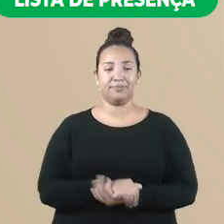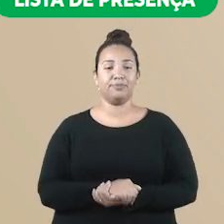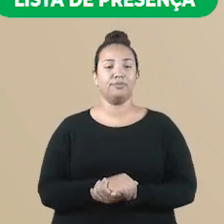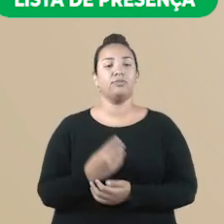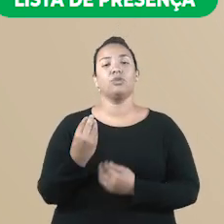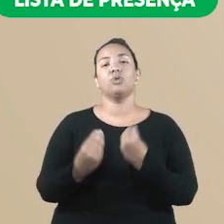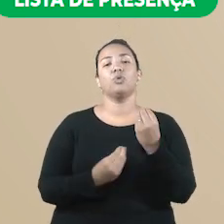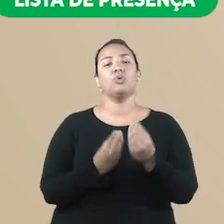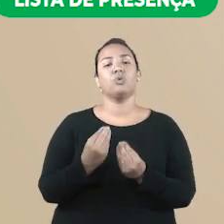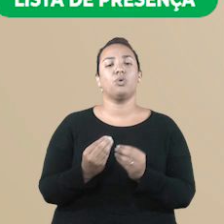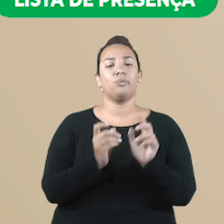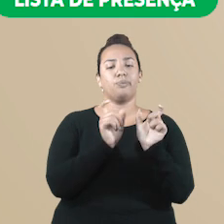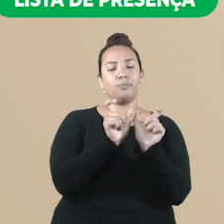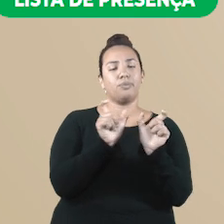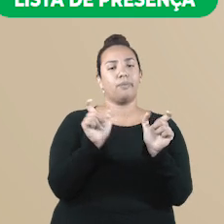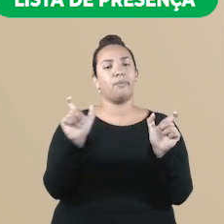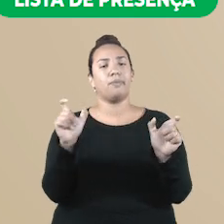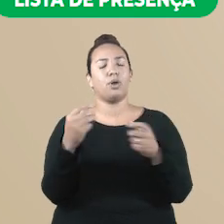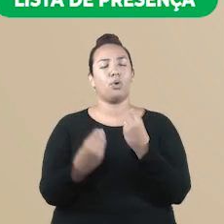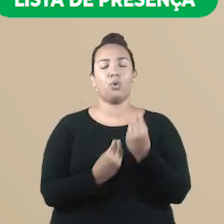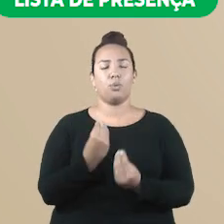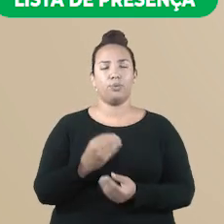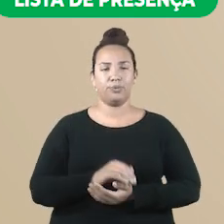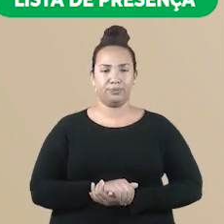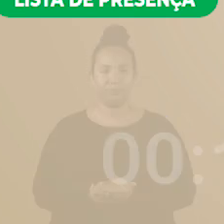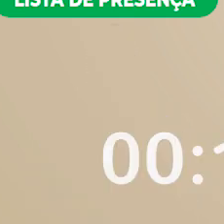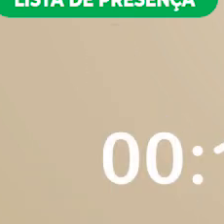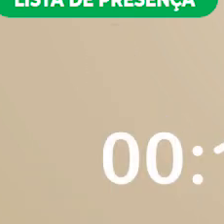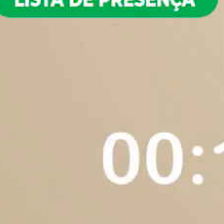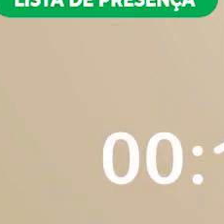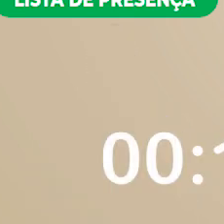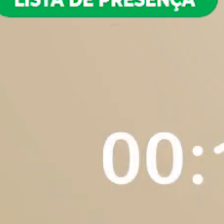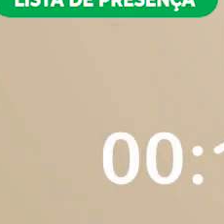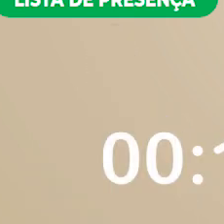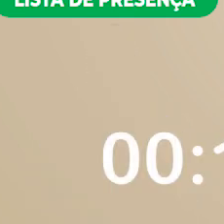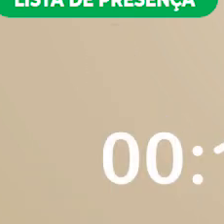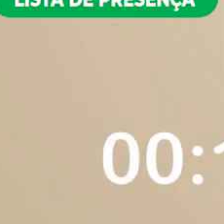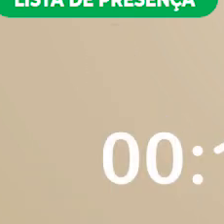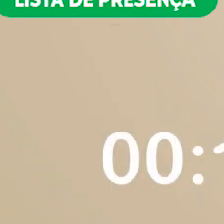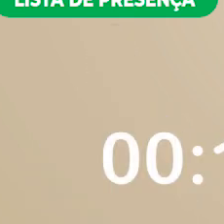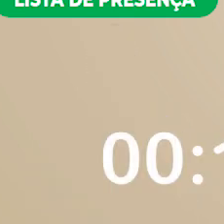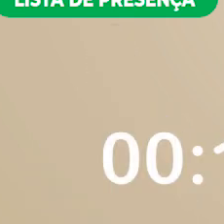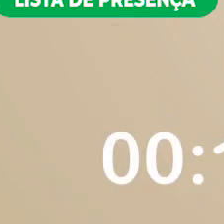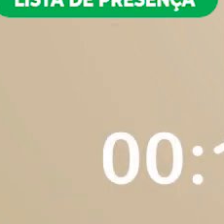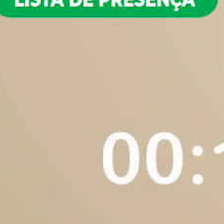verbete dele? Como é a sua separação silábica?